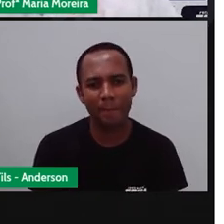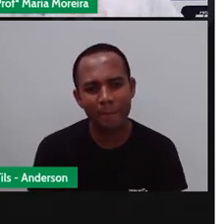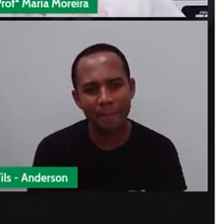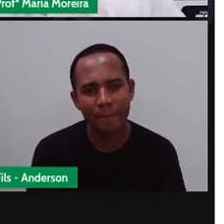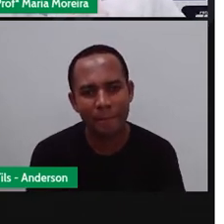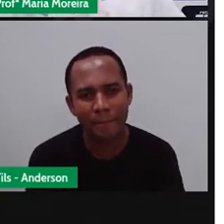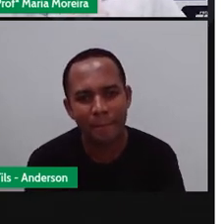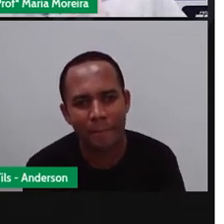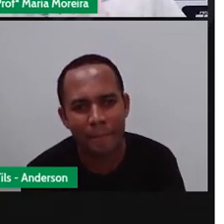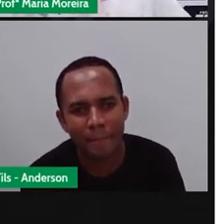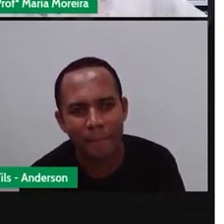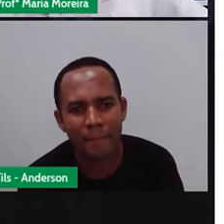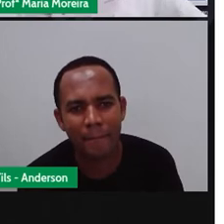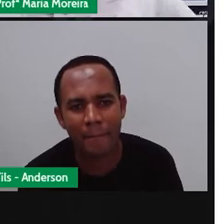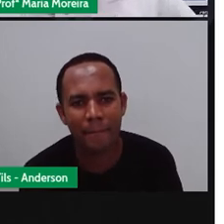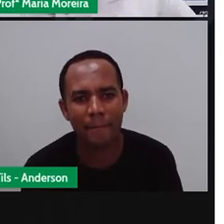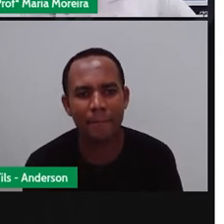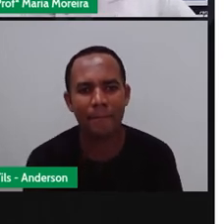E aí?